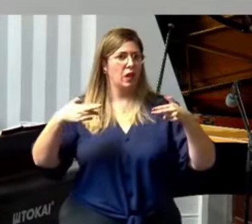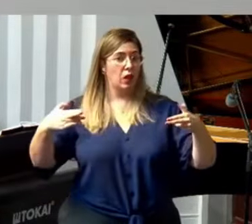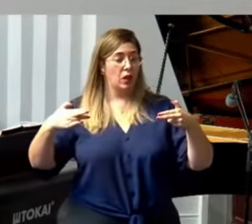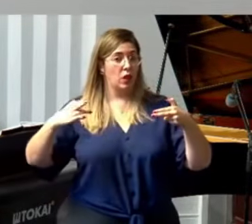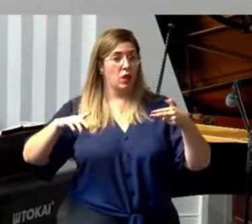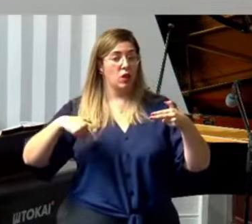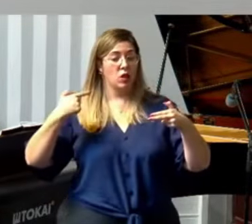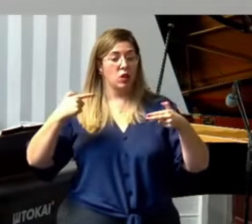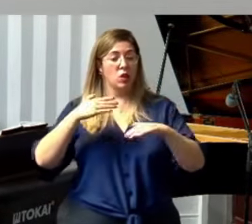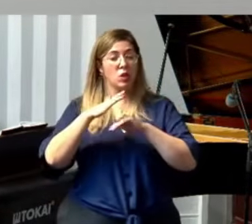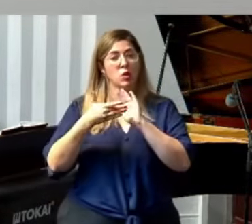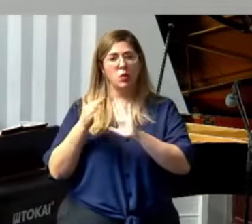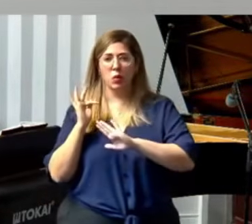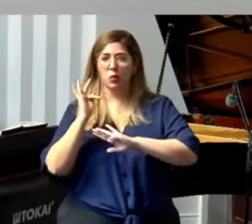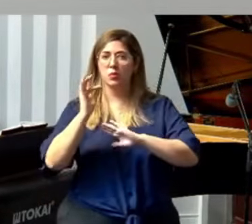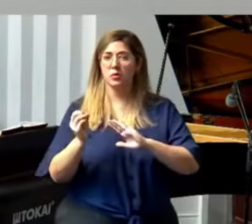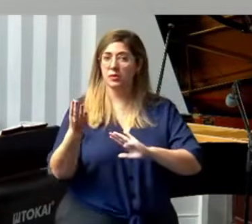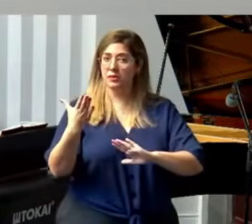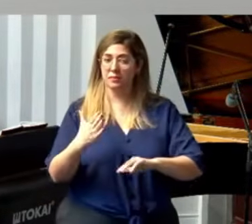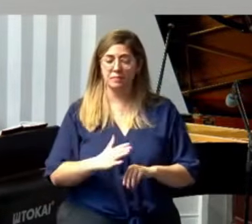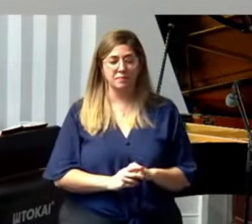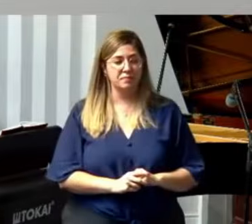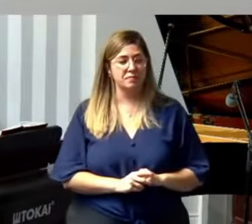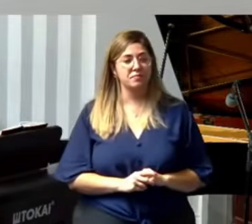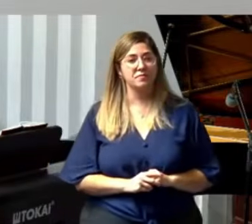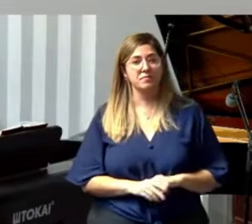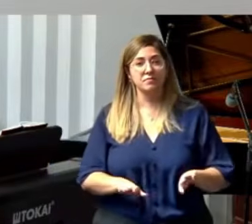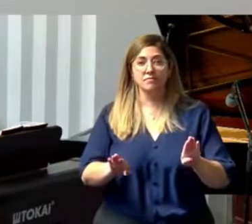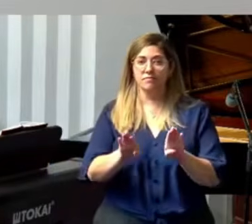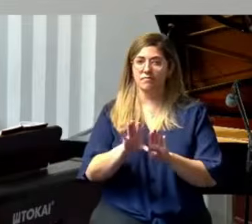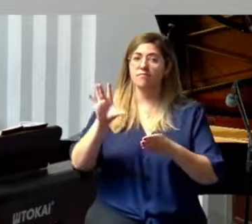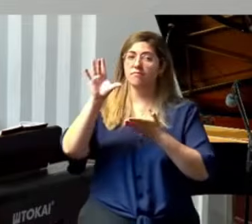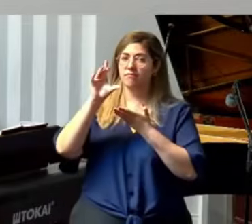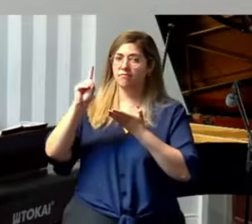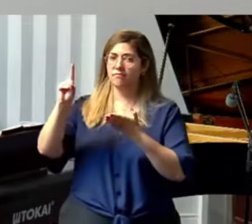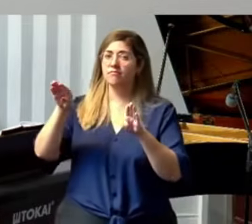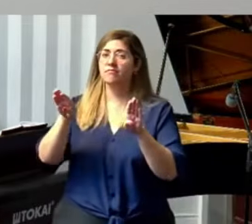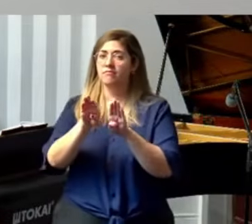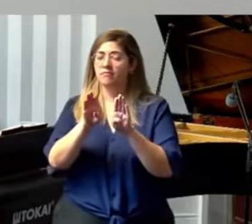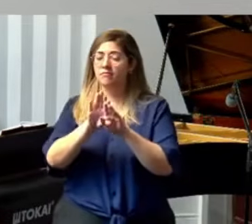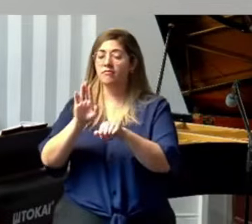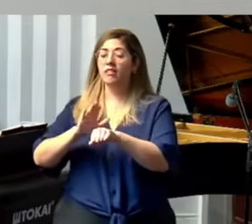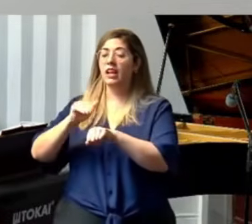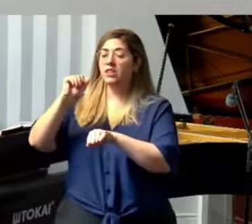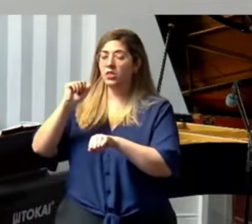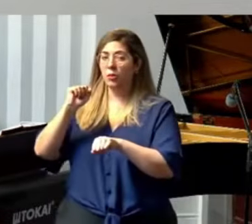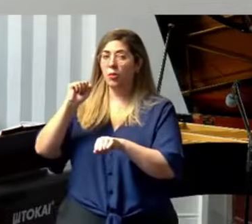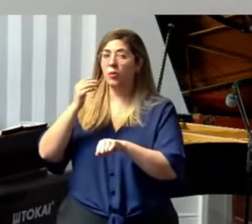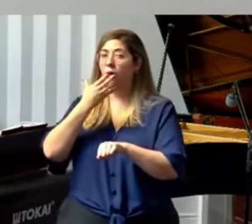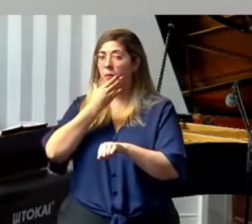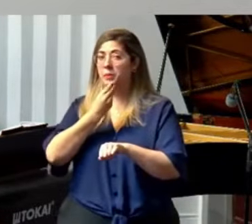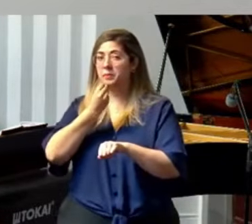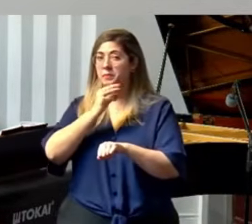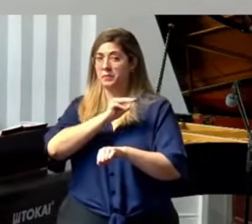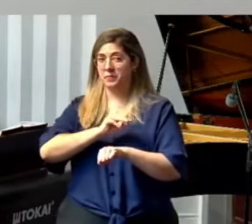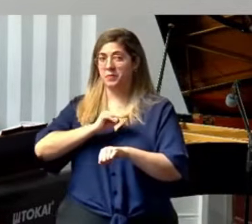suas consequências, sabendo lidar com elas, e o Deus que um dia comissionou o ser humano para uma